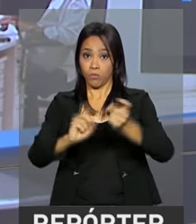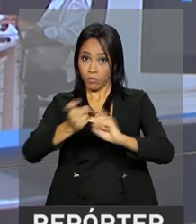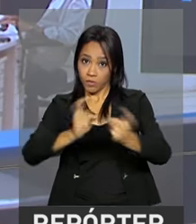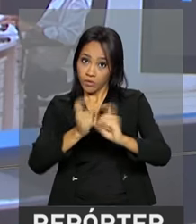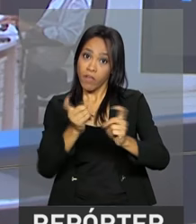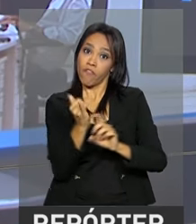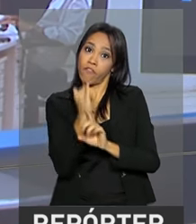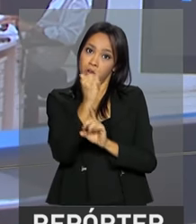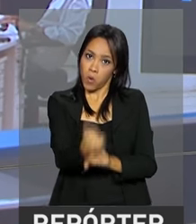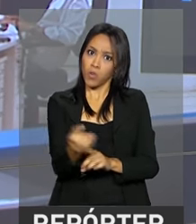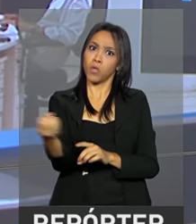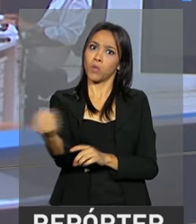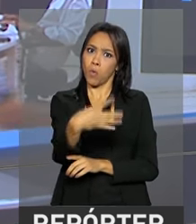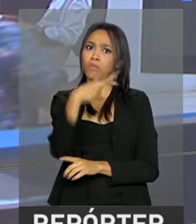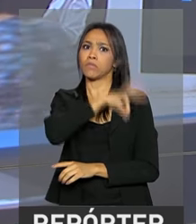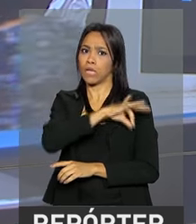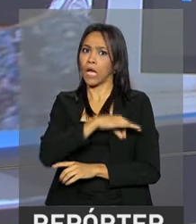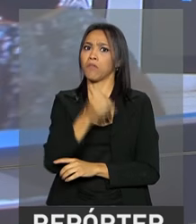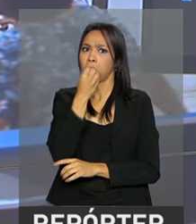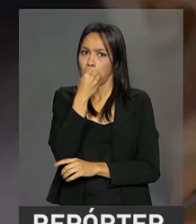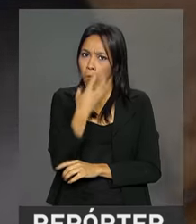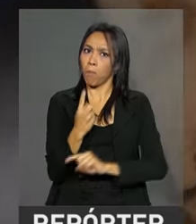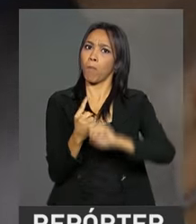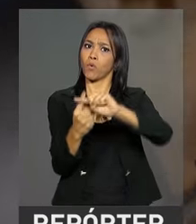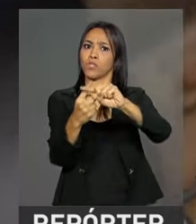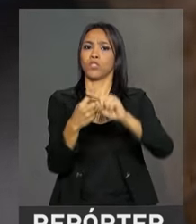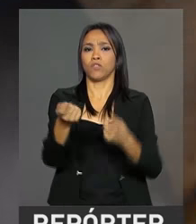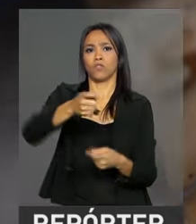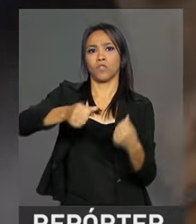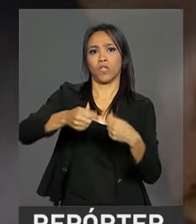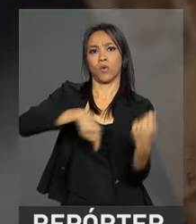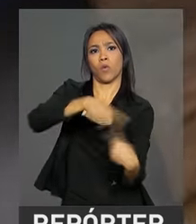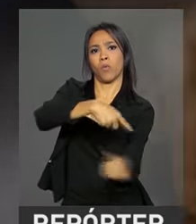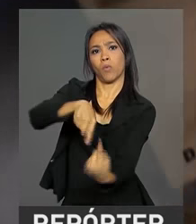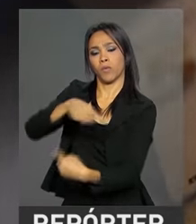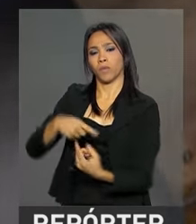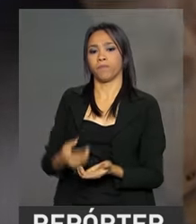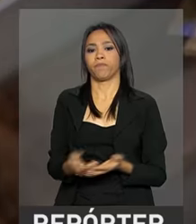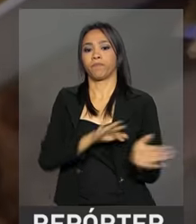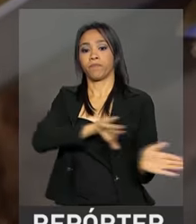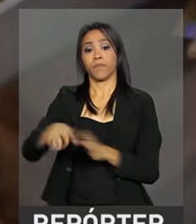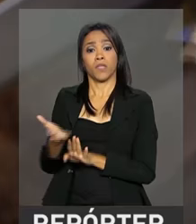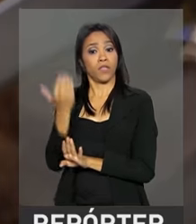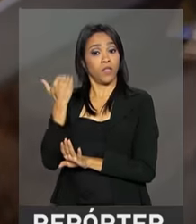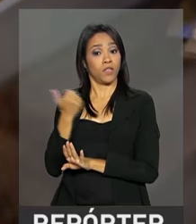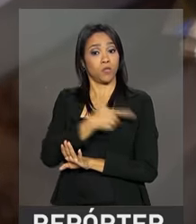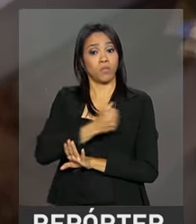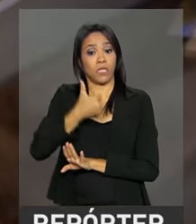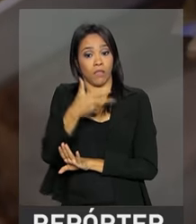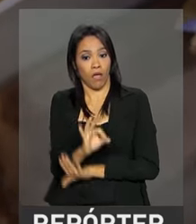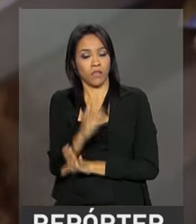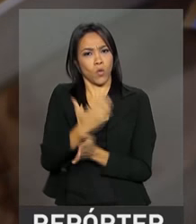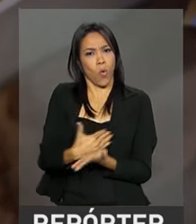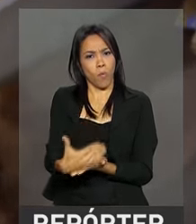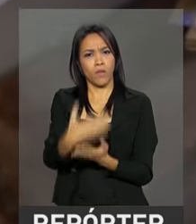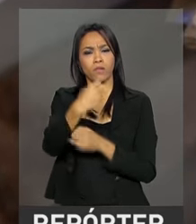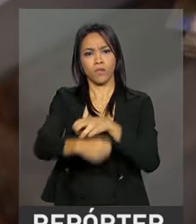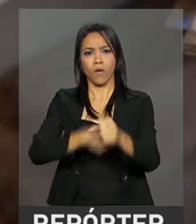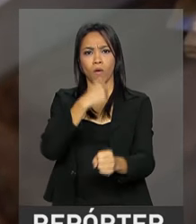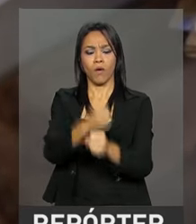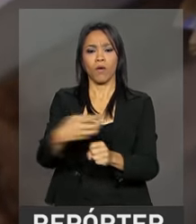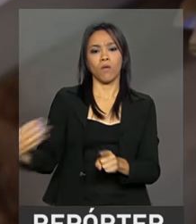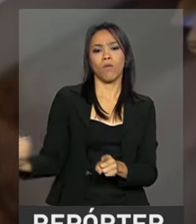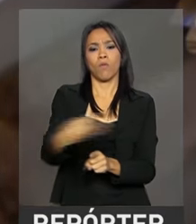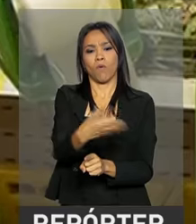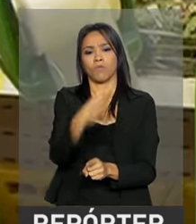efeitos positivos na economia desde 2010 é assim começa o ano e com ele entra em vigor um